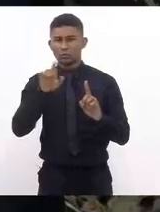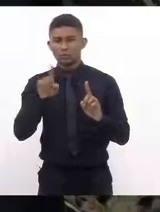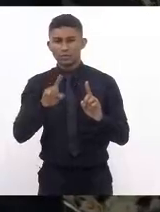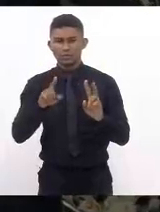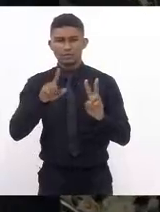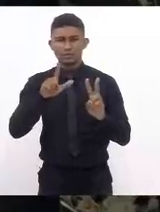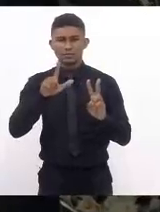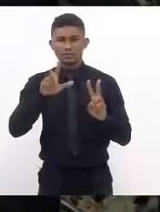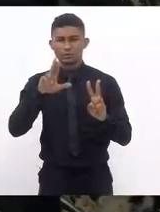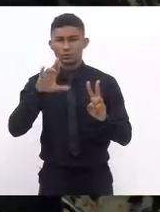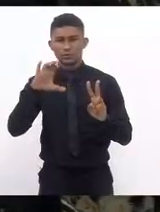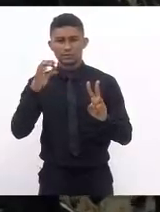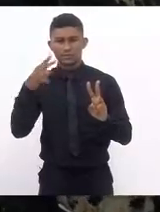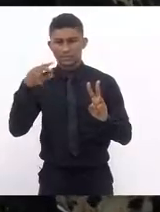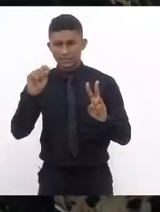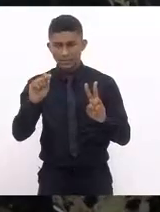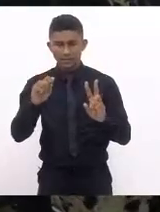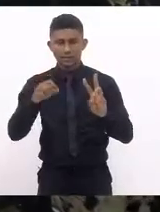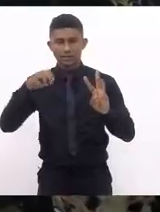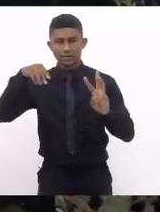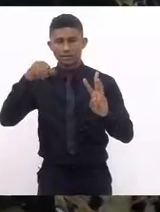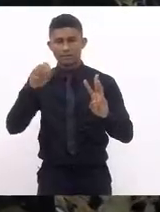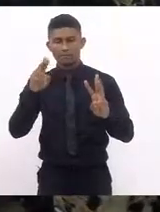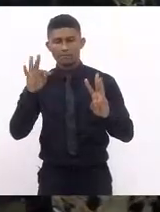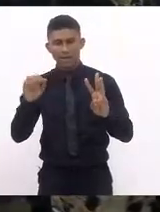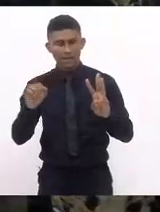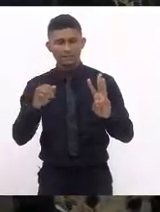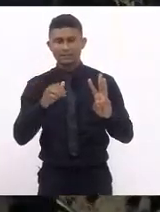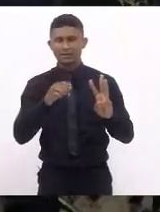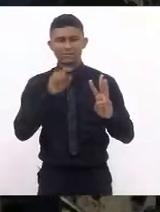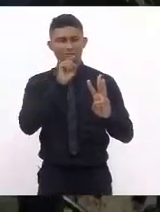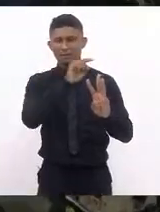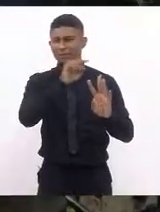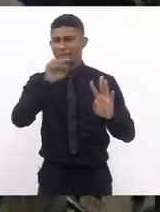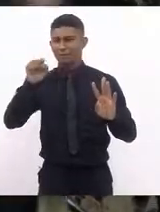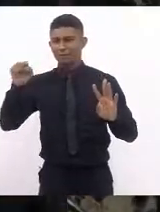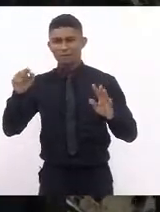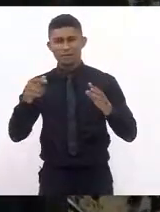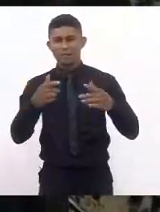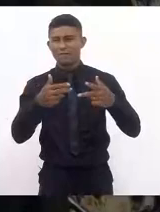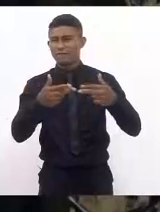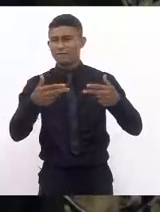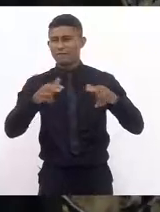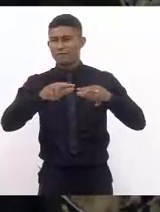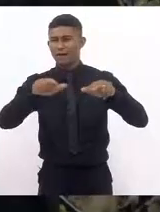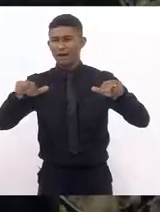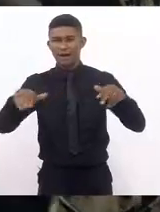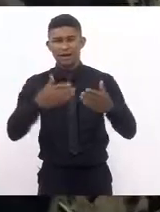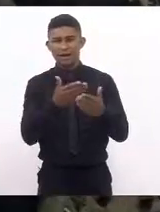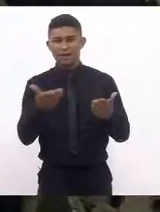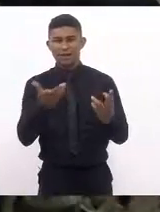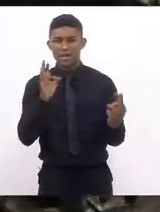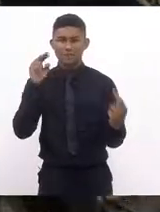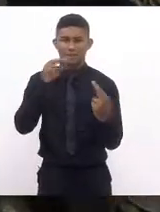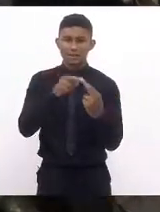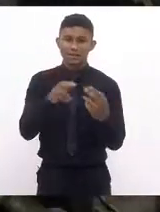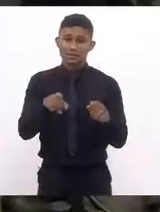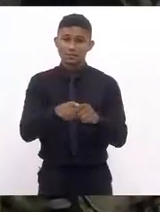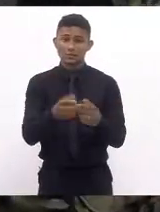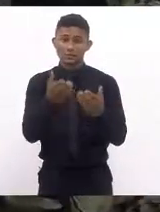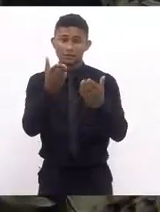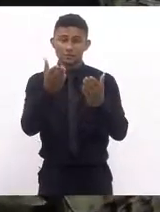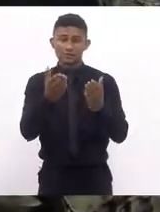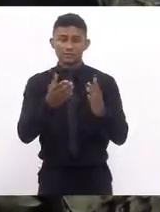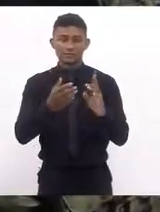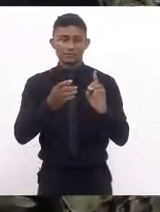deputada Martha Rocha o resultado dos outros deputados aqui que tem sido uma referência além de vossa excelência' Deputado André